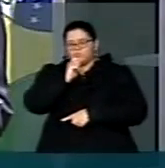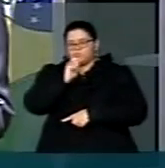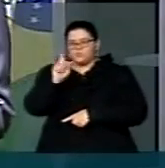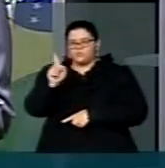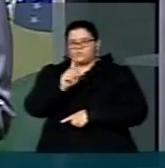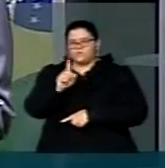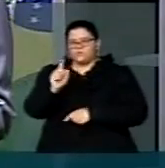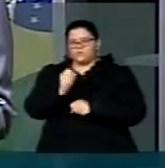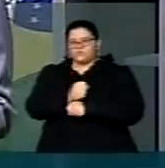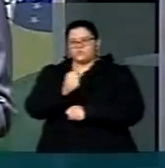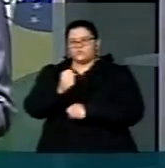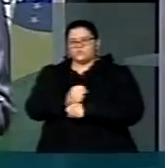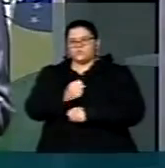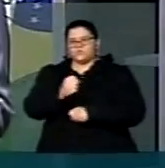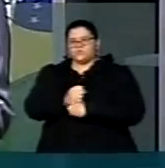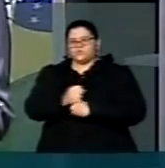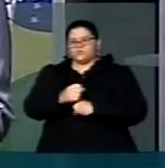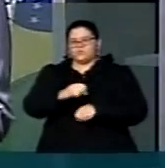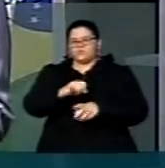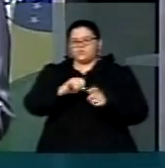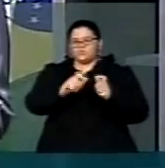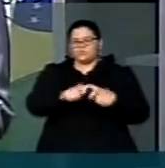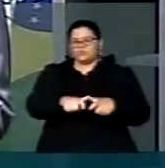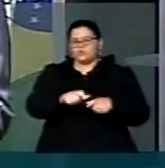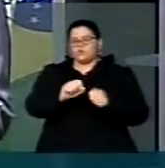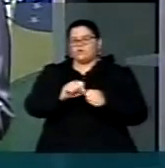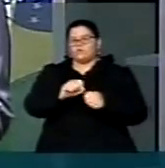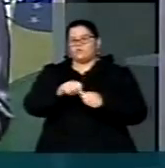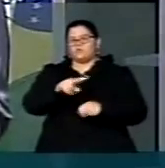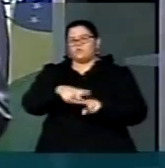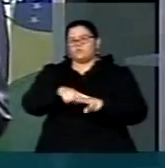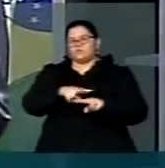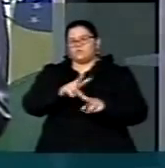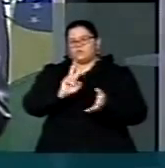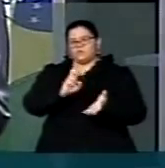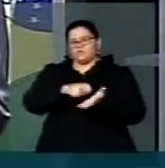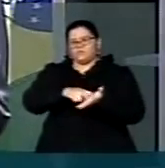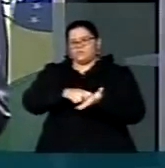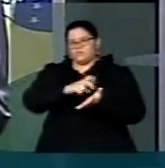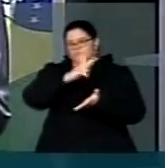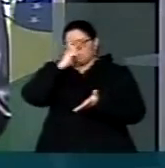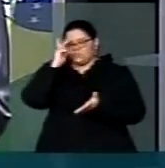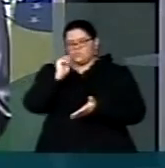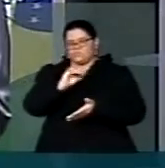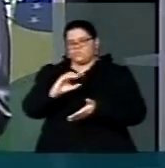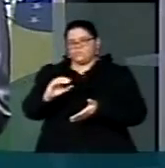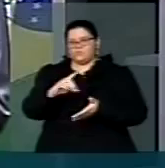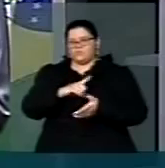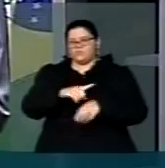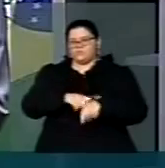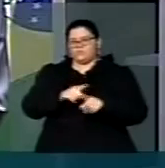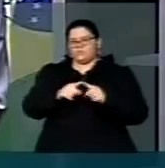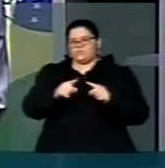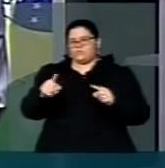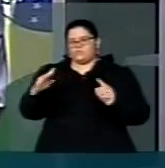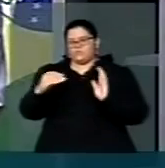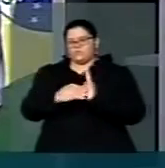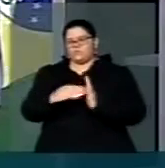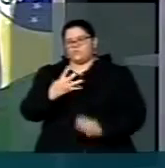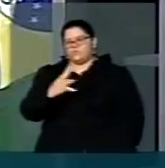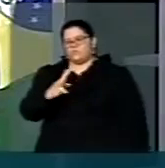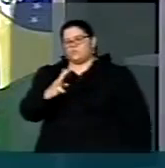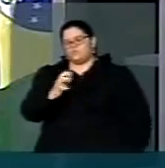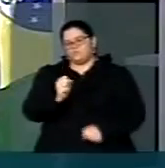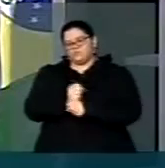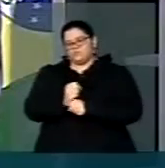construírem os centros de internação. Os estados obrigatoriamente deverão, no prazo de até 4 anos, contados da primeira posse